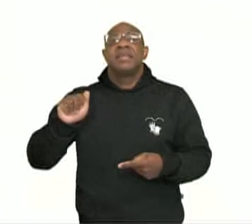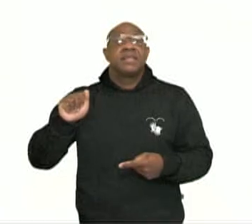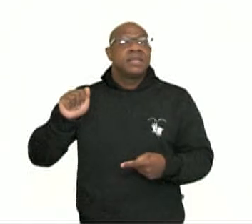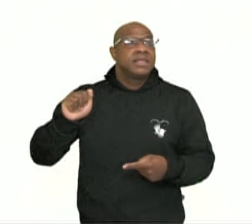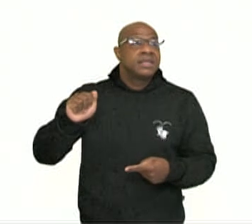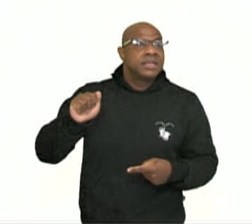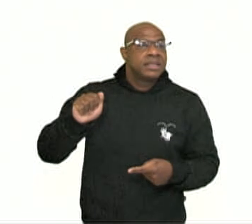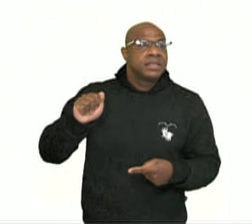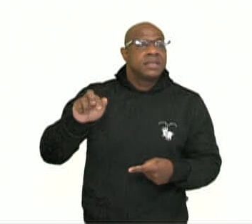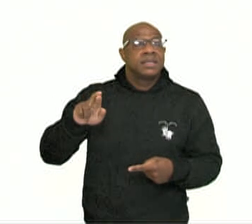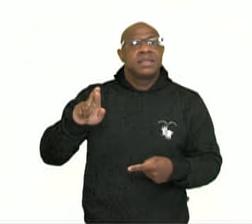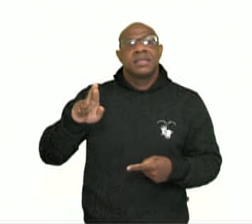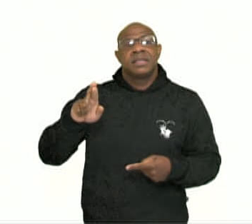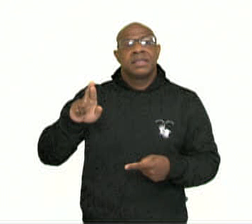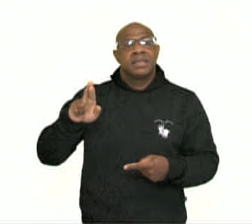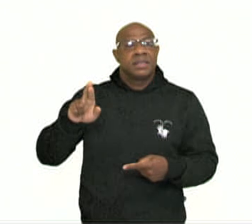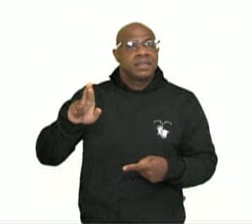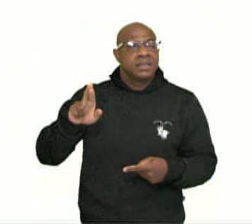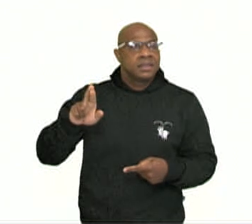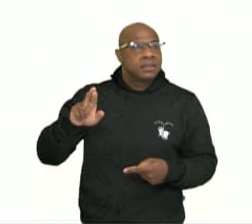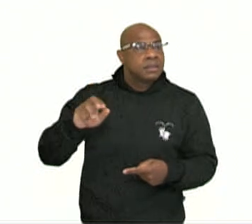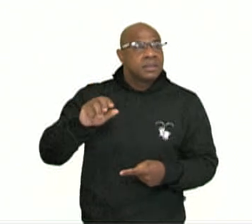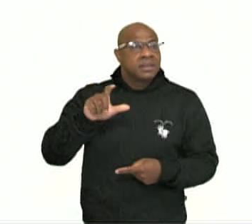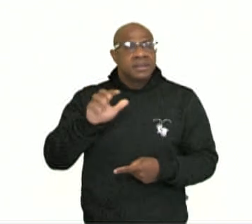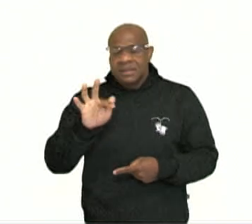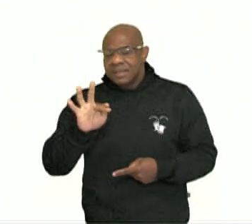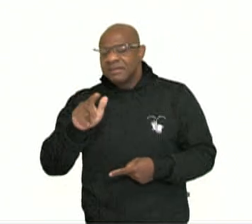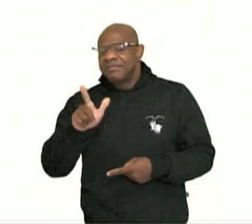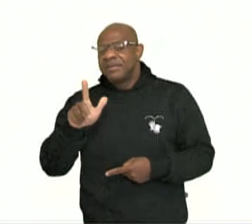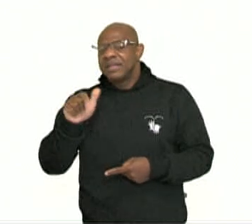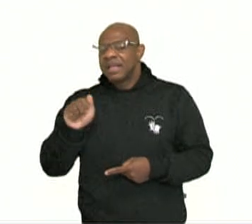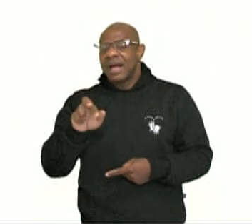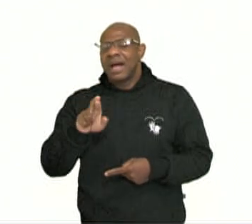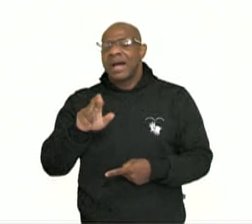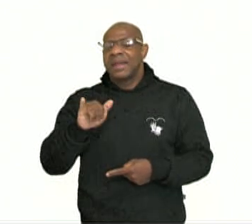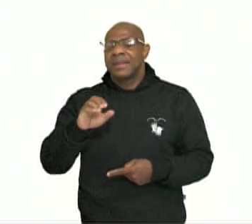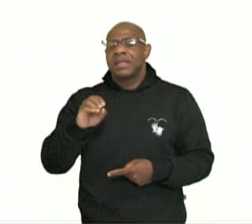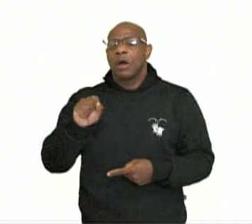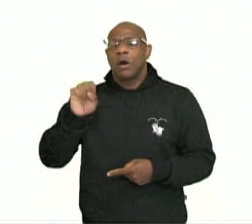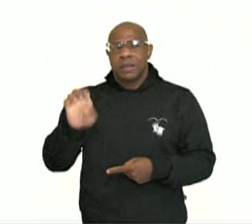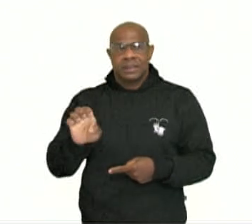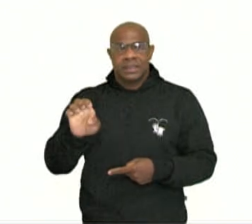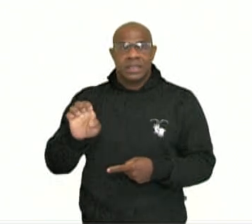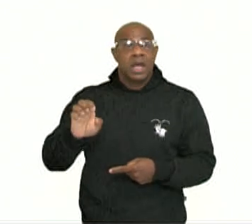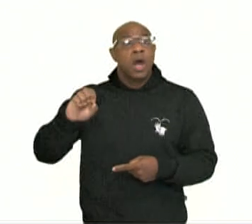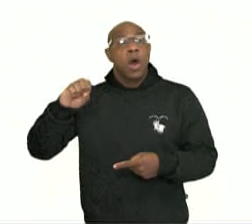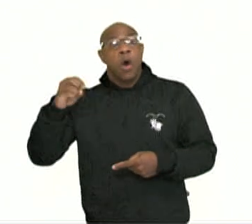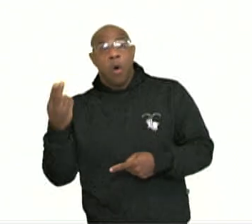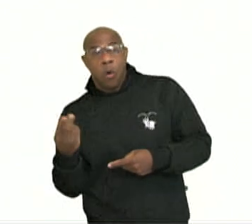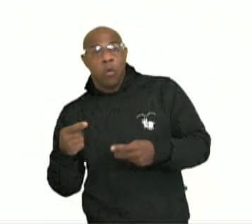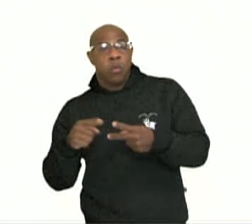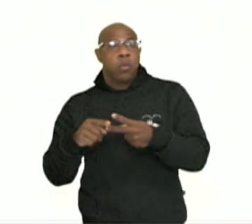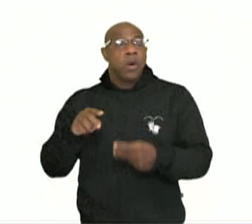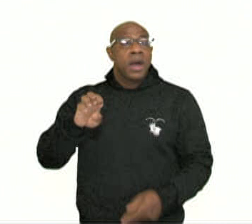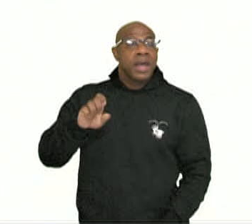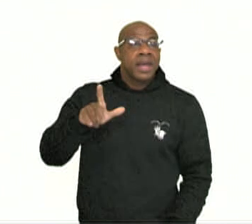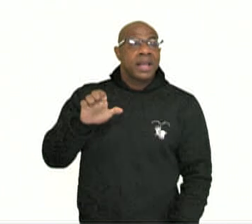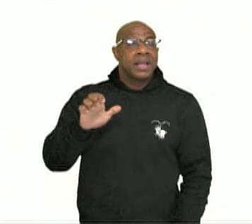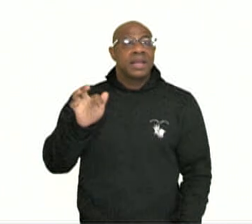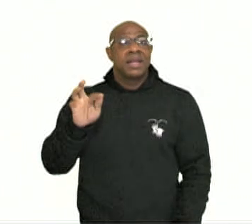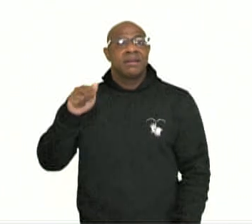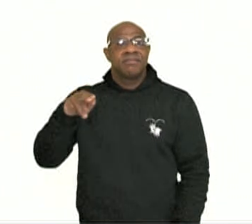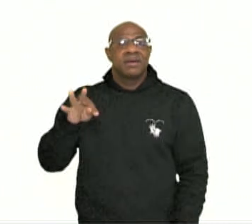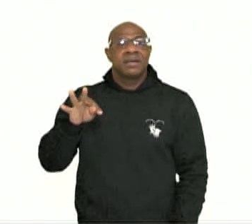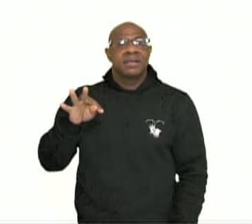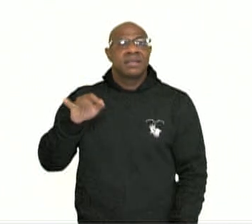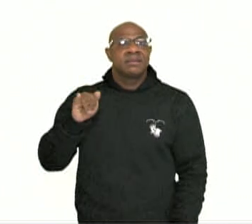então da filariose ou a elefantíase. Que nome, professora? Esse nome ele já é